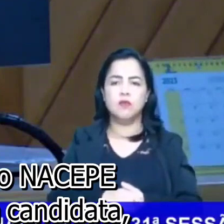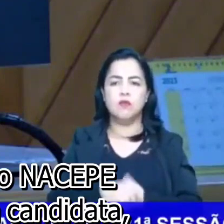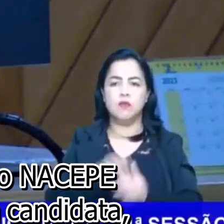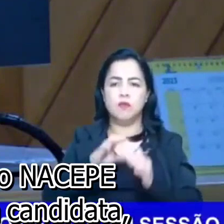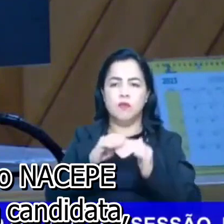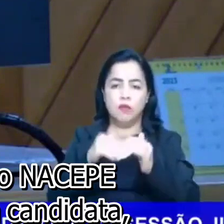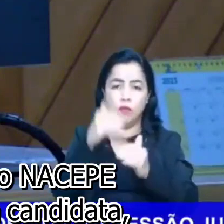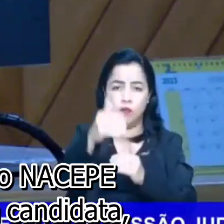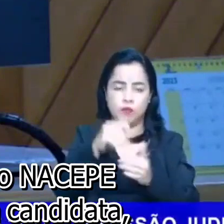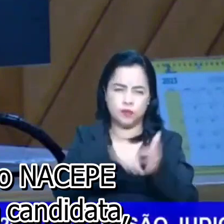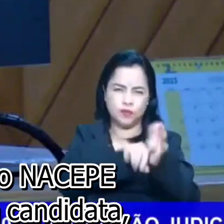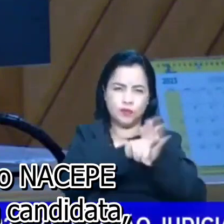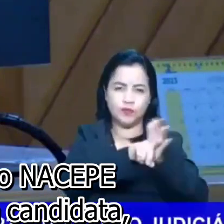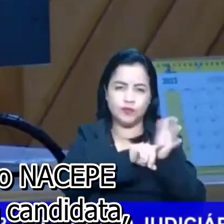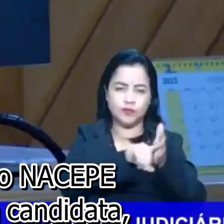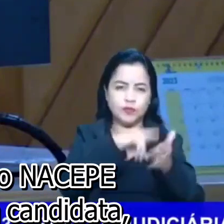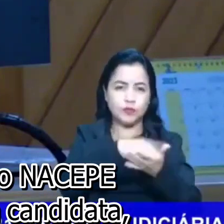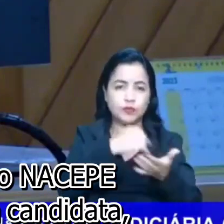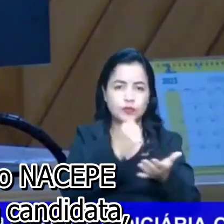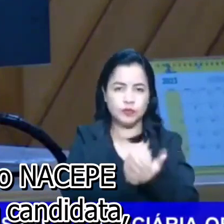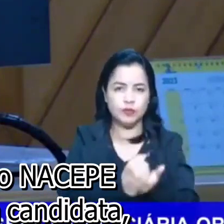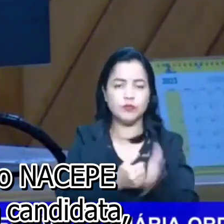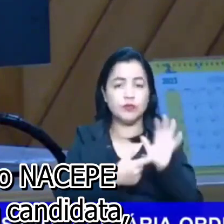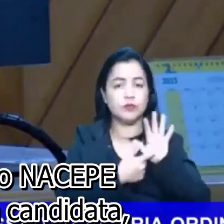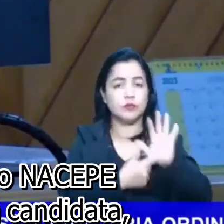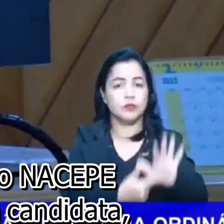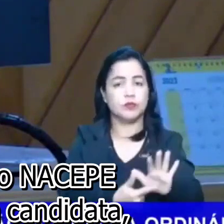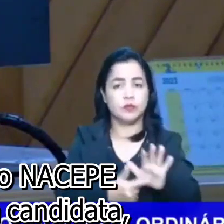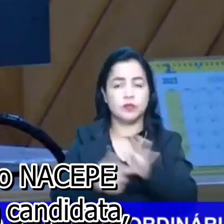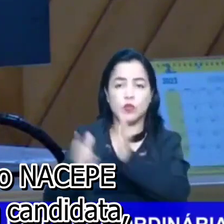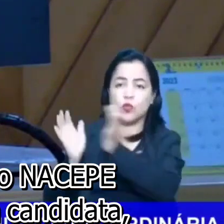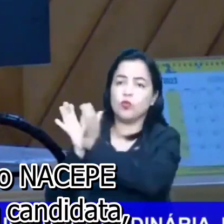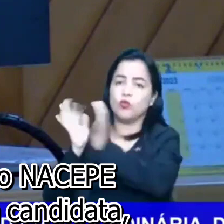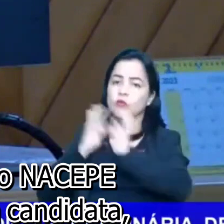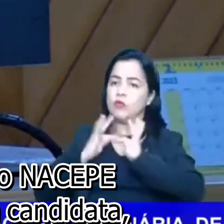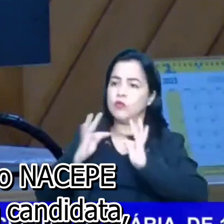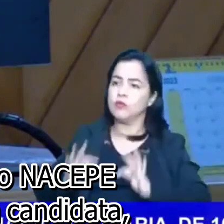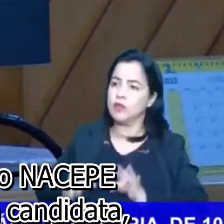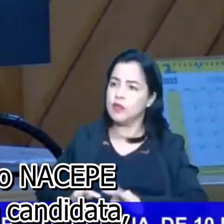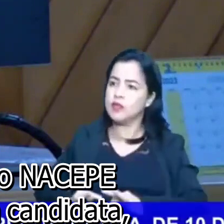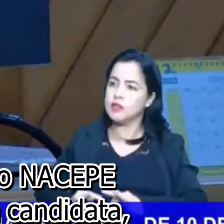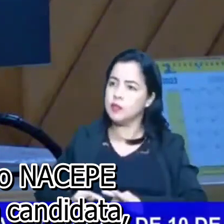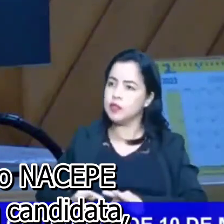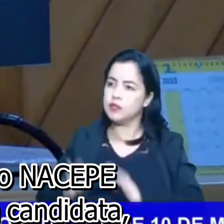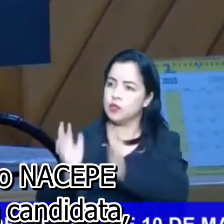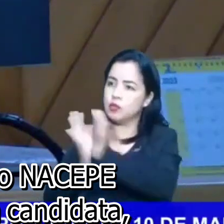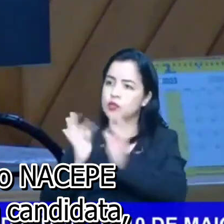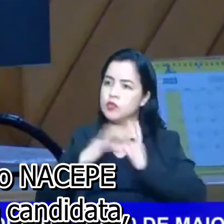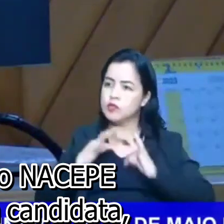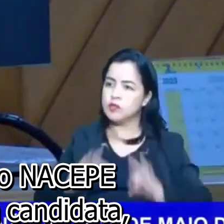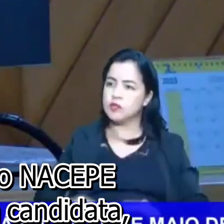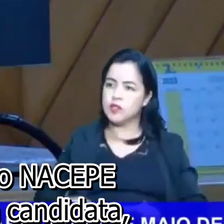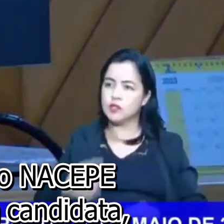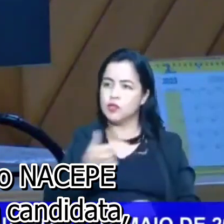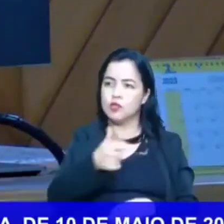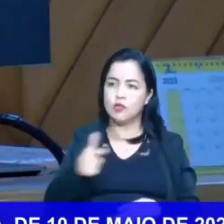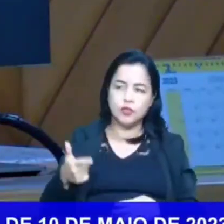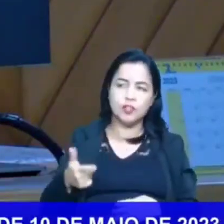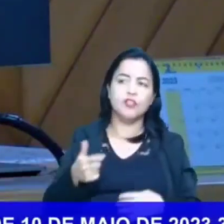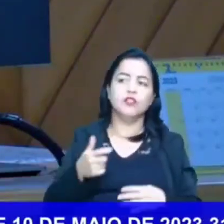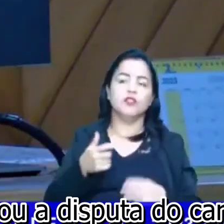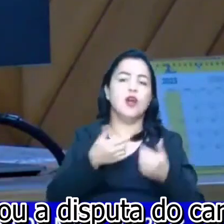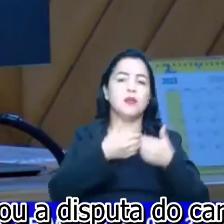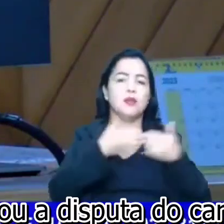após a análise da documentação apresentada, o NACEP informou que não houve abertura de conta pela